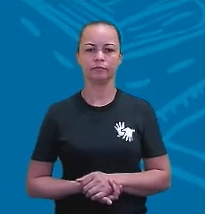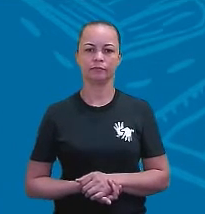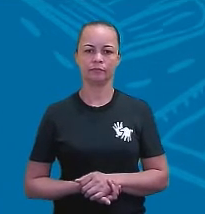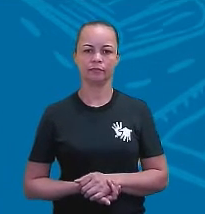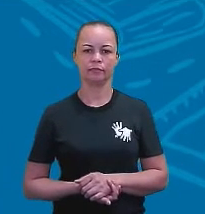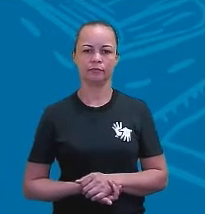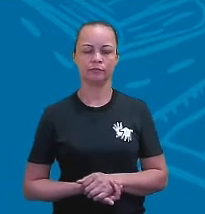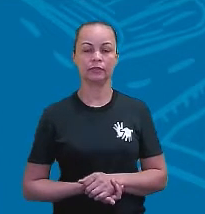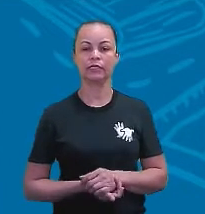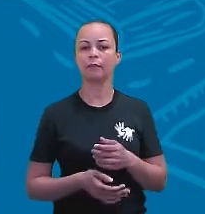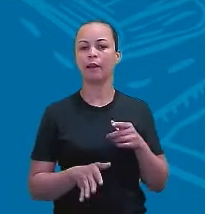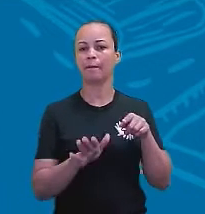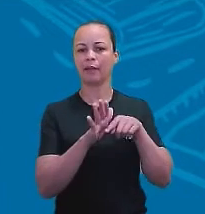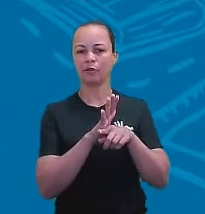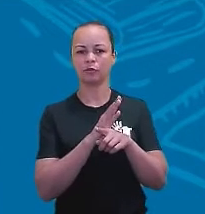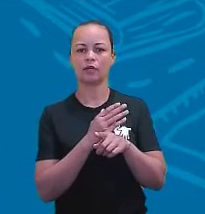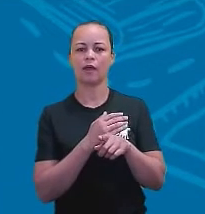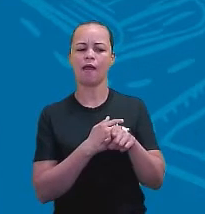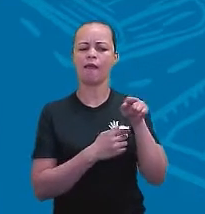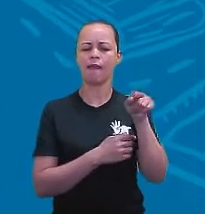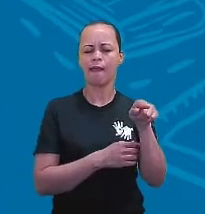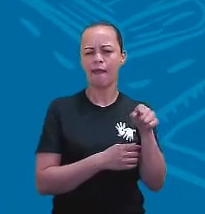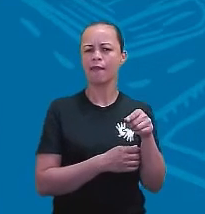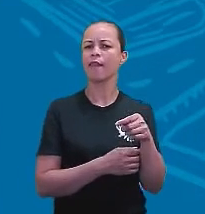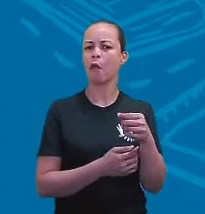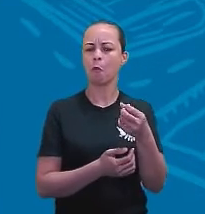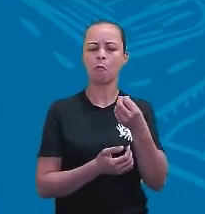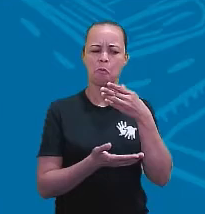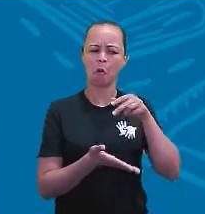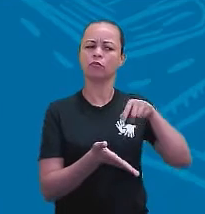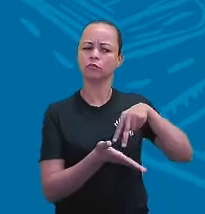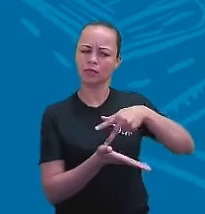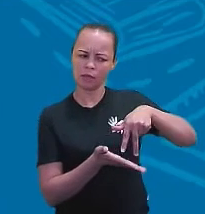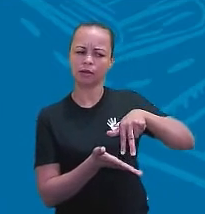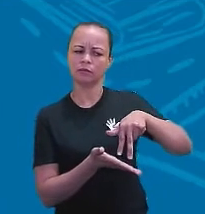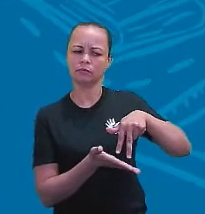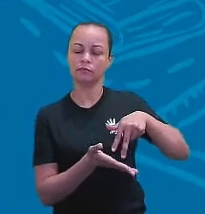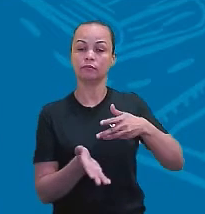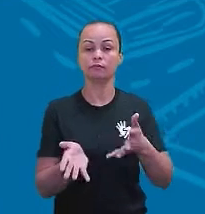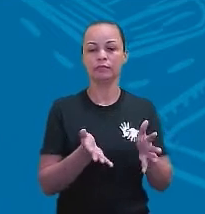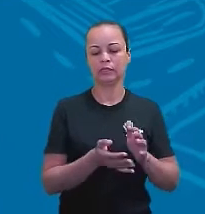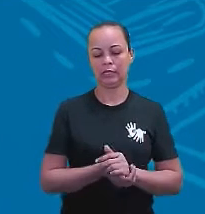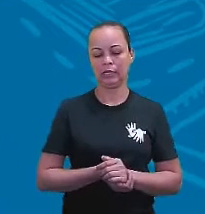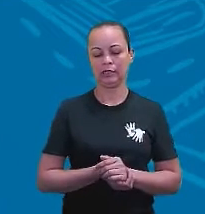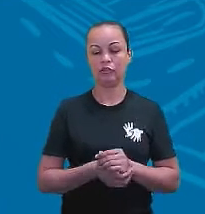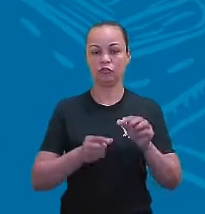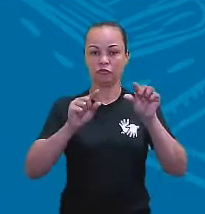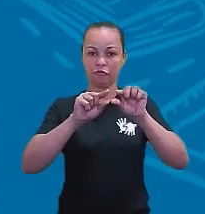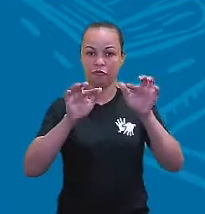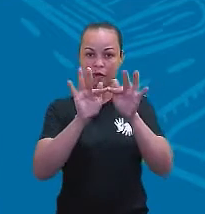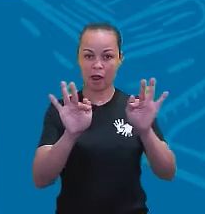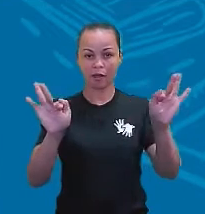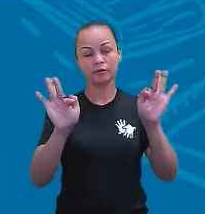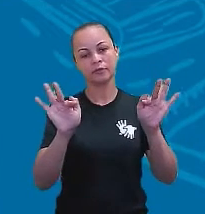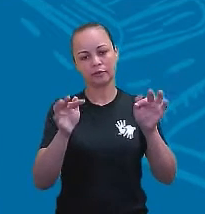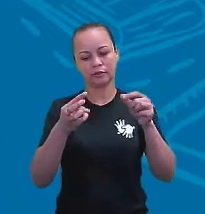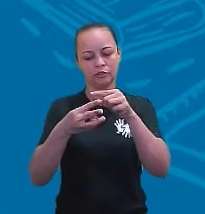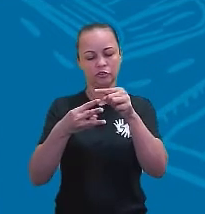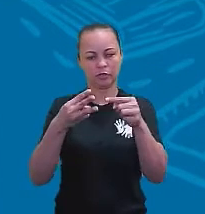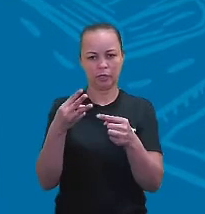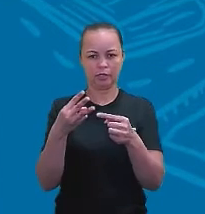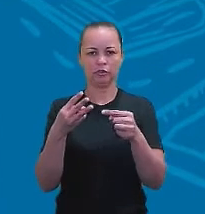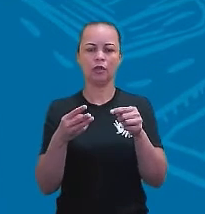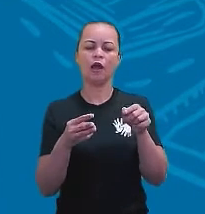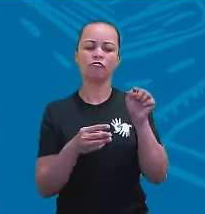bom dançarino? Então, notaram que a gente utilizou a mesma frase nas três formas,